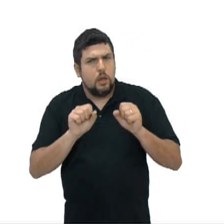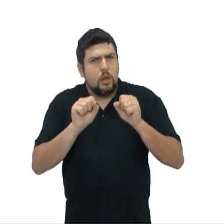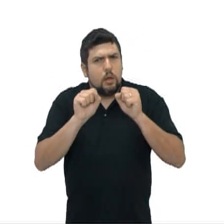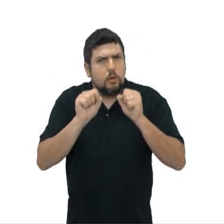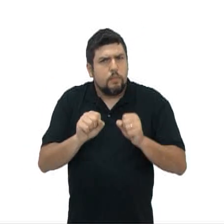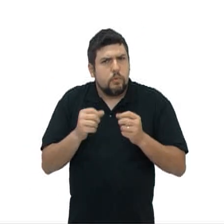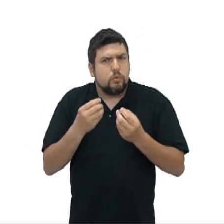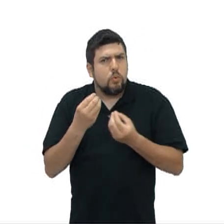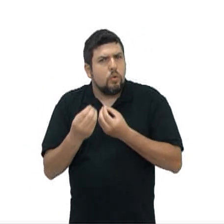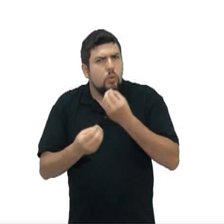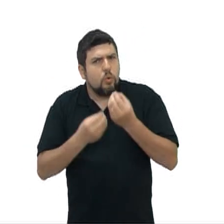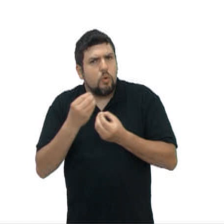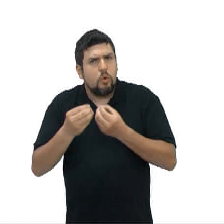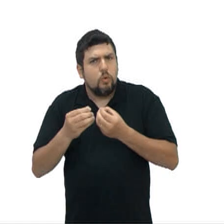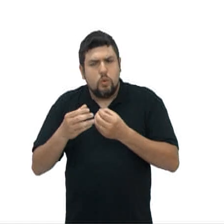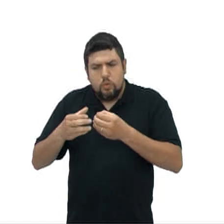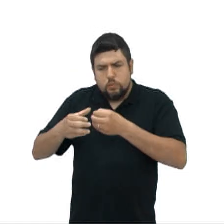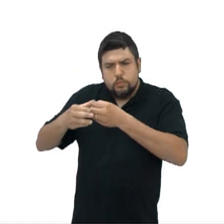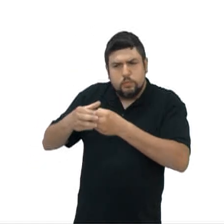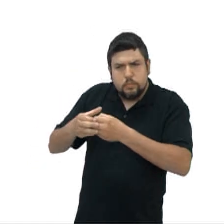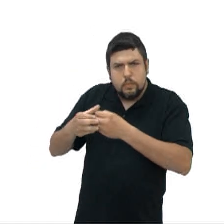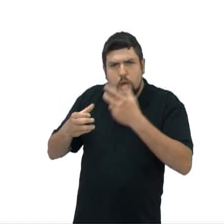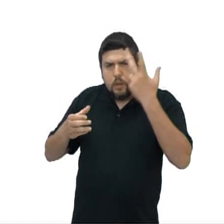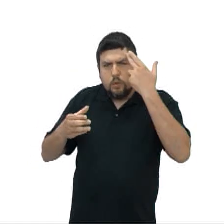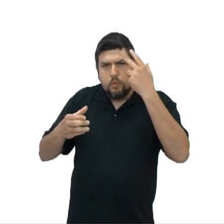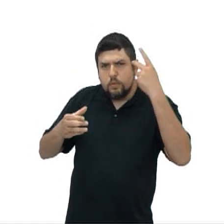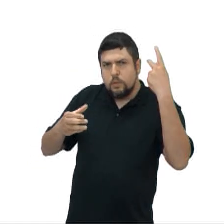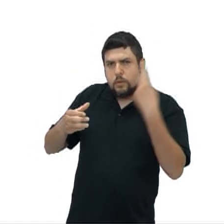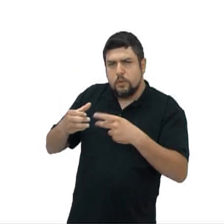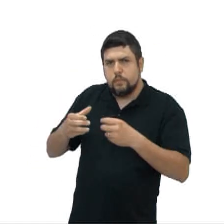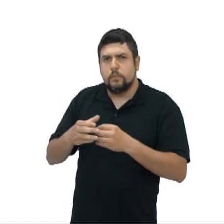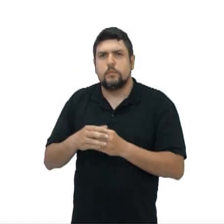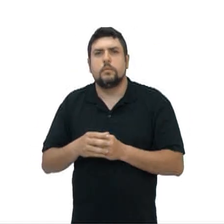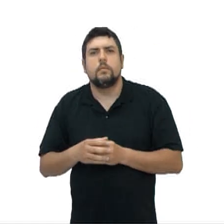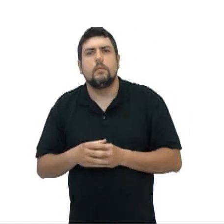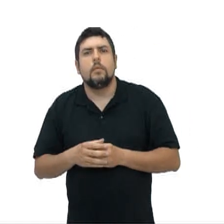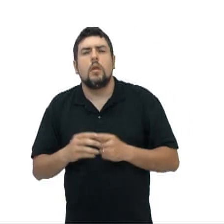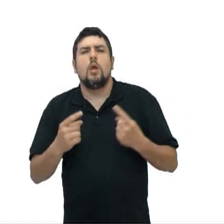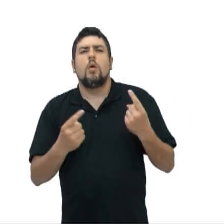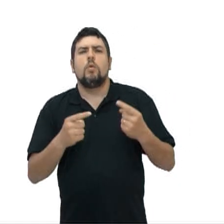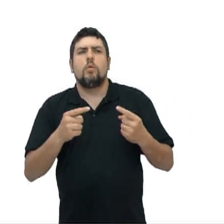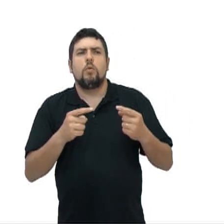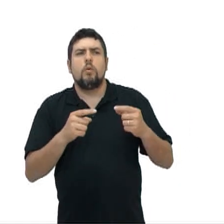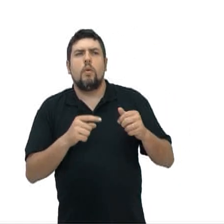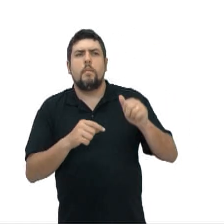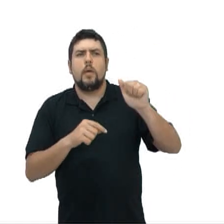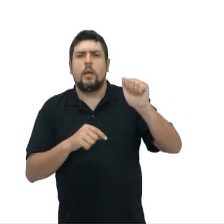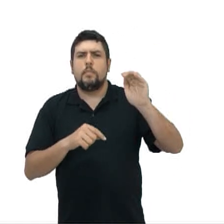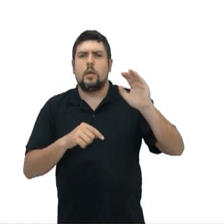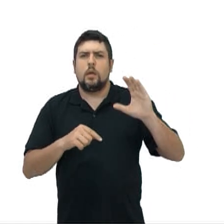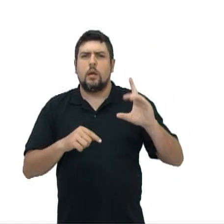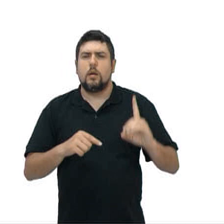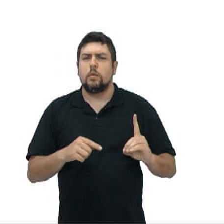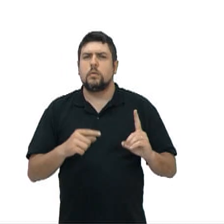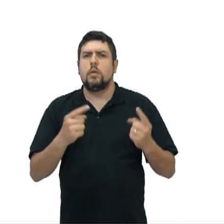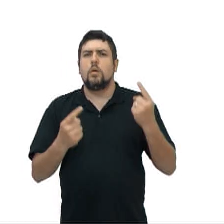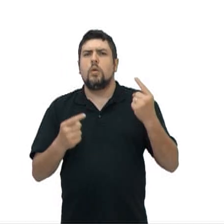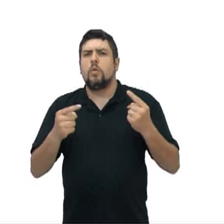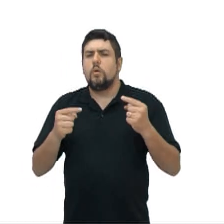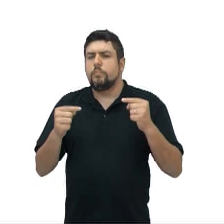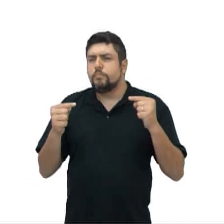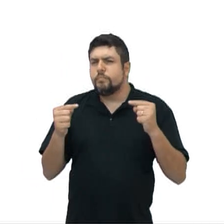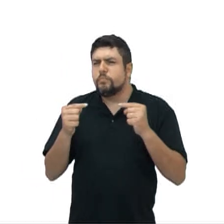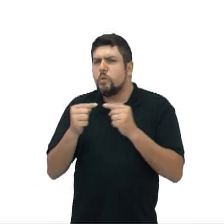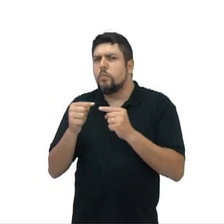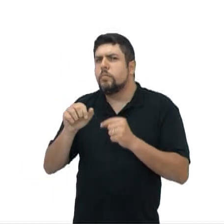afirmações sobre a sua natureza. Assinale a afirmativa que melhor descreve a natureza mais